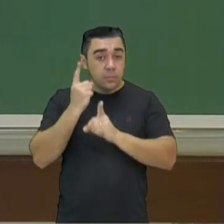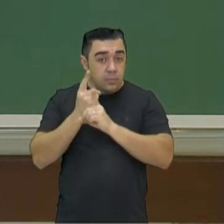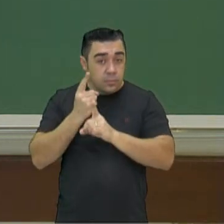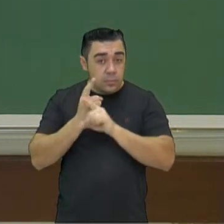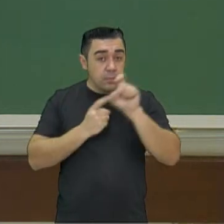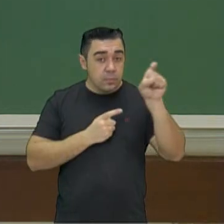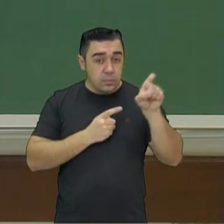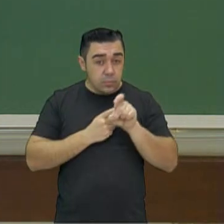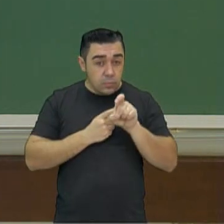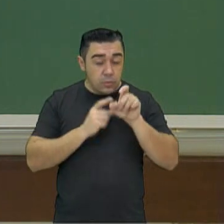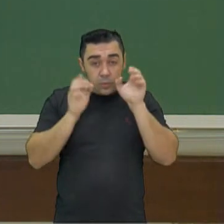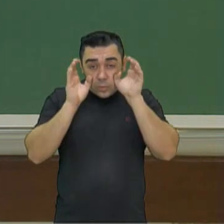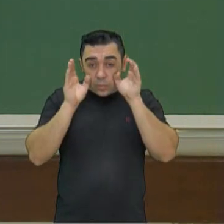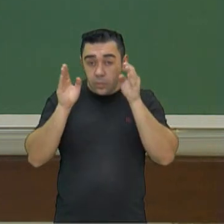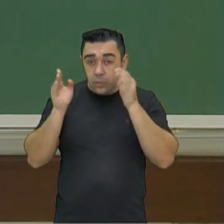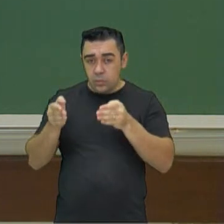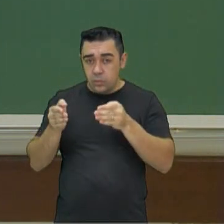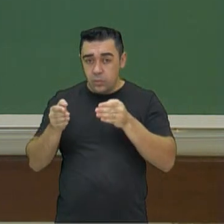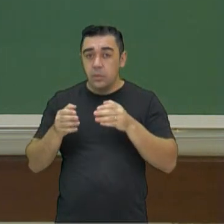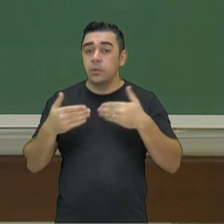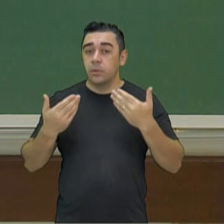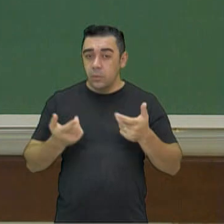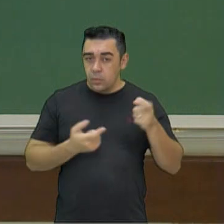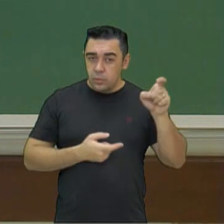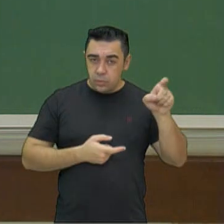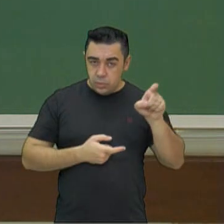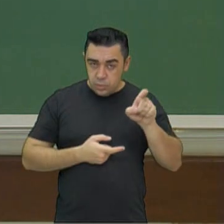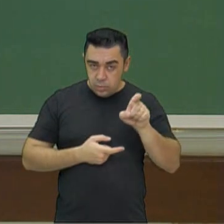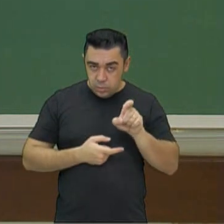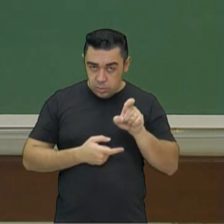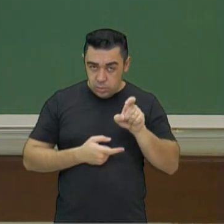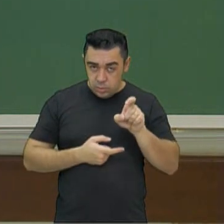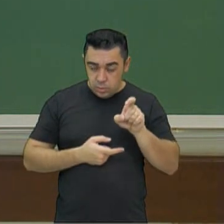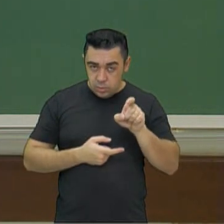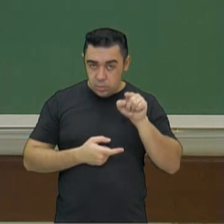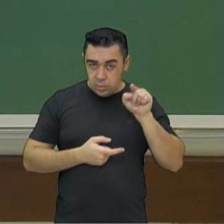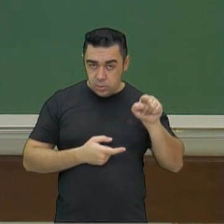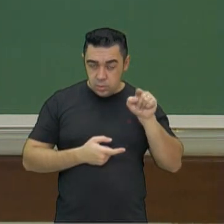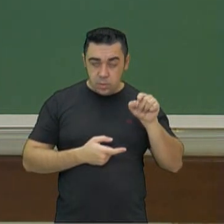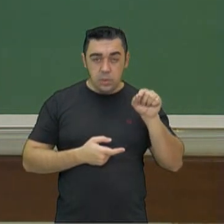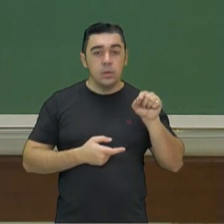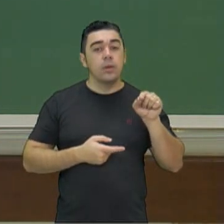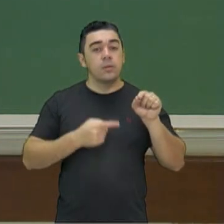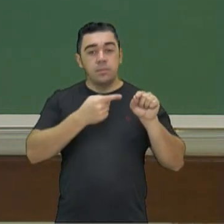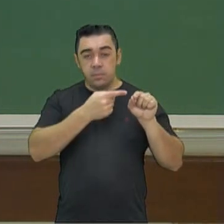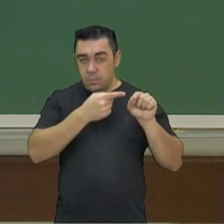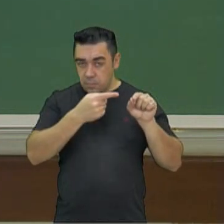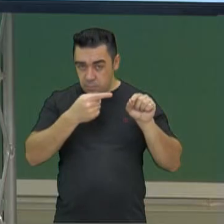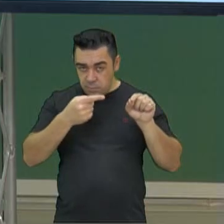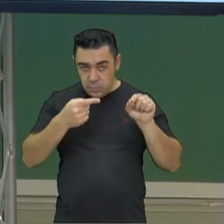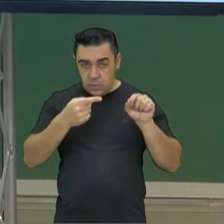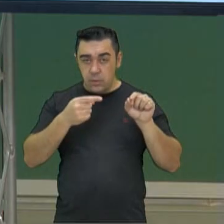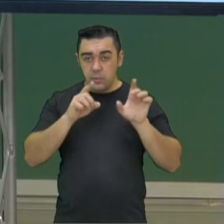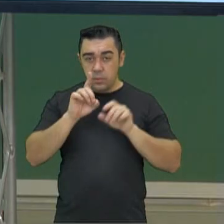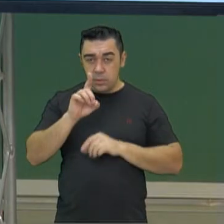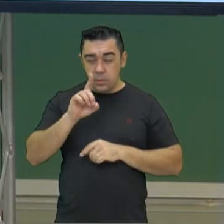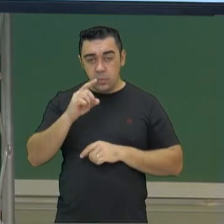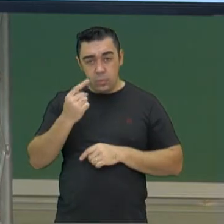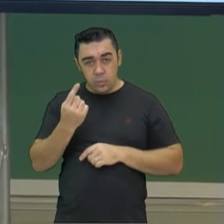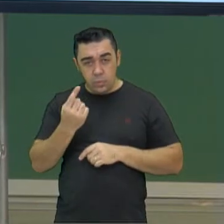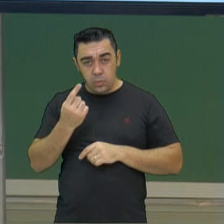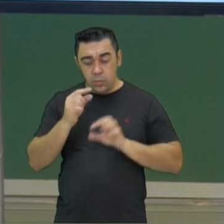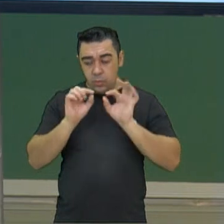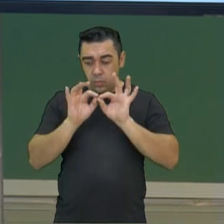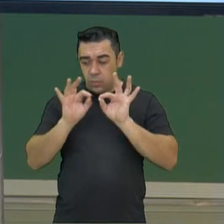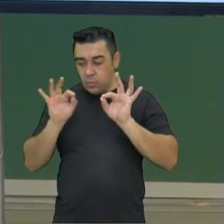x desse foco. Então, o x do centro menos a distância do centro até o foco. E